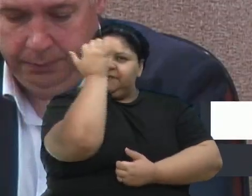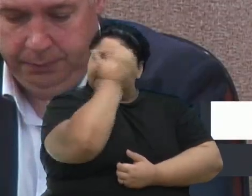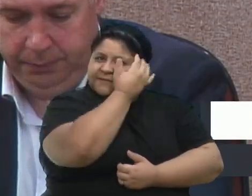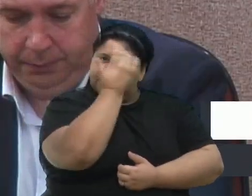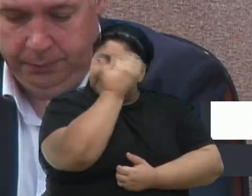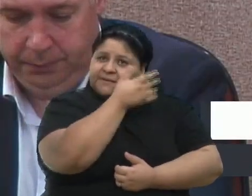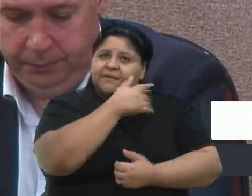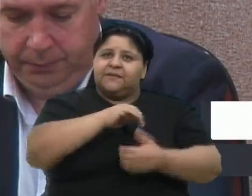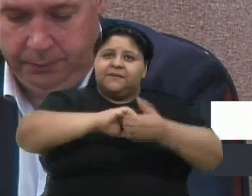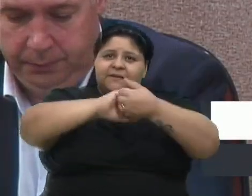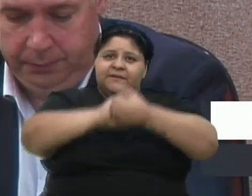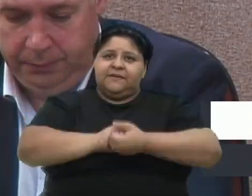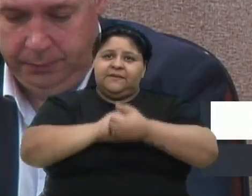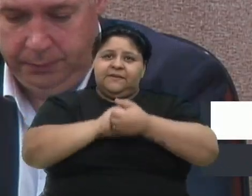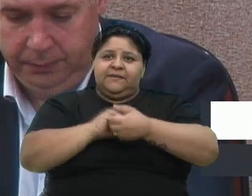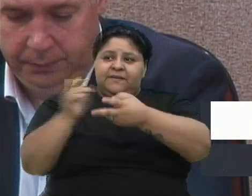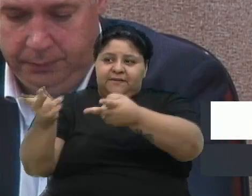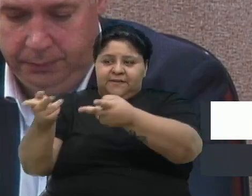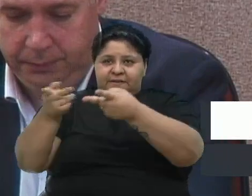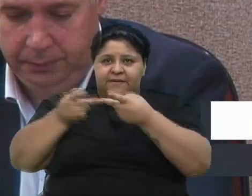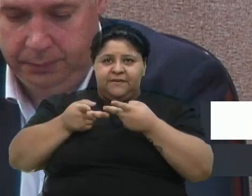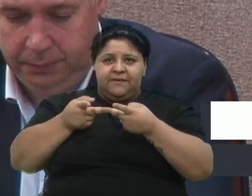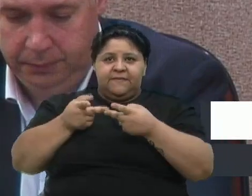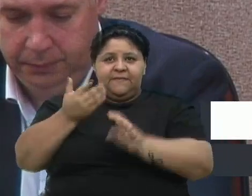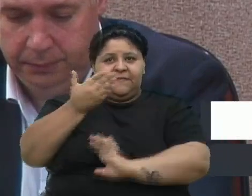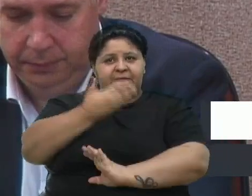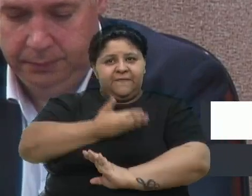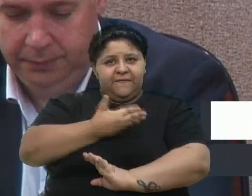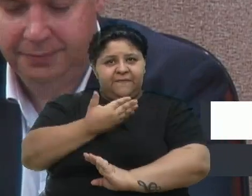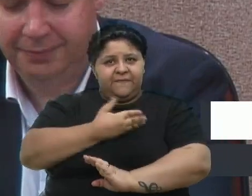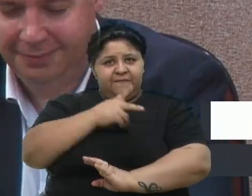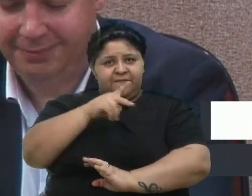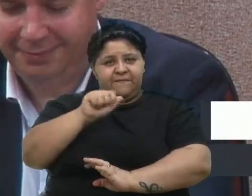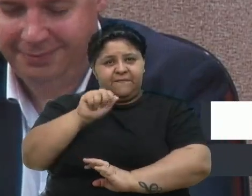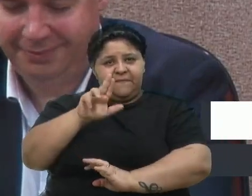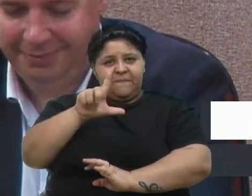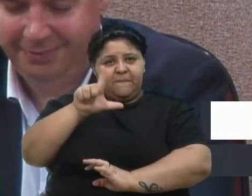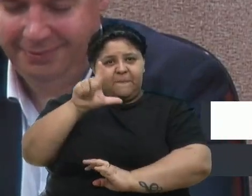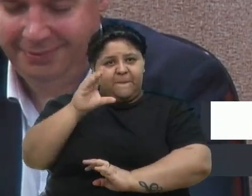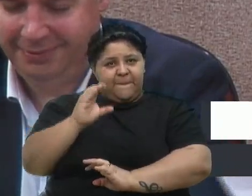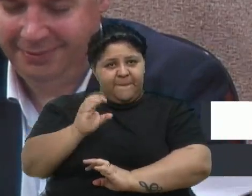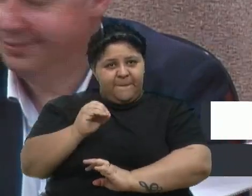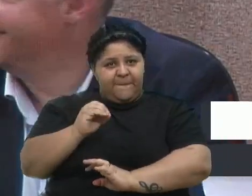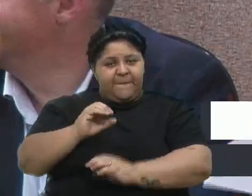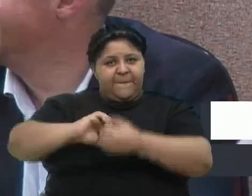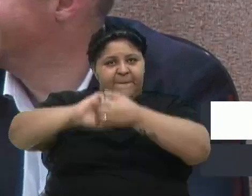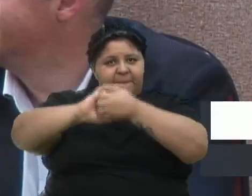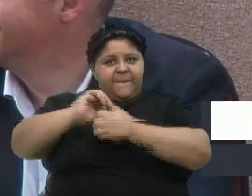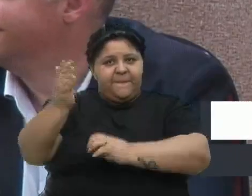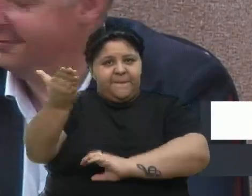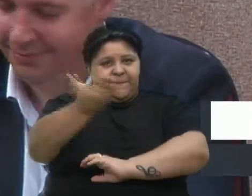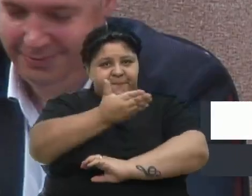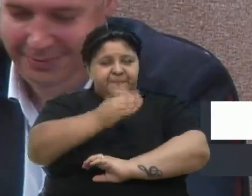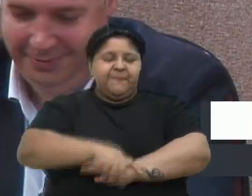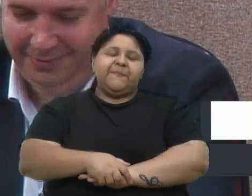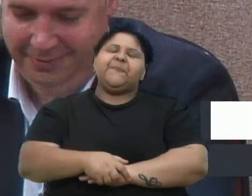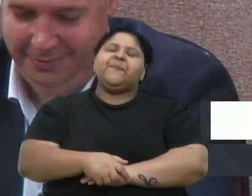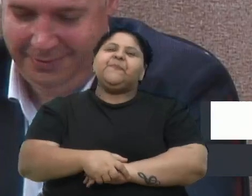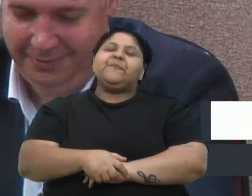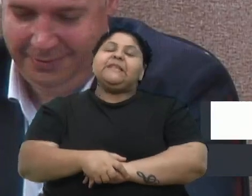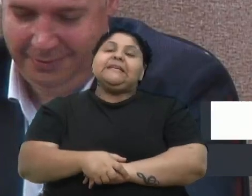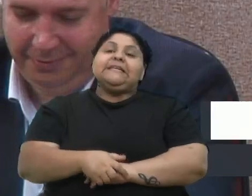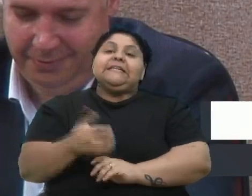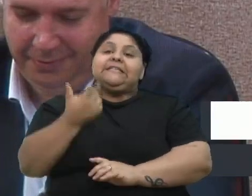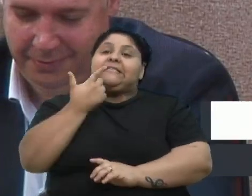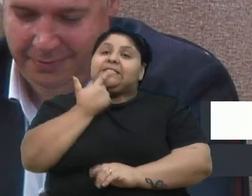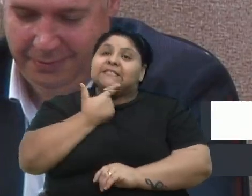Cumprimento os visitantes. Vejo o meu amigo Paulo Magnani. Cumprimento a todos. Gostaria de